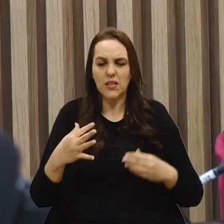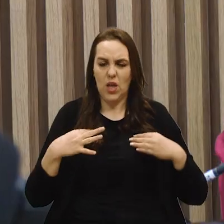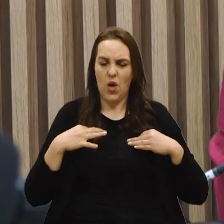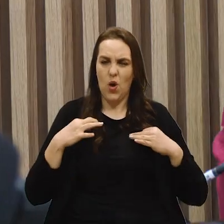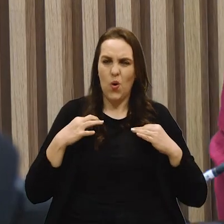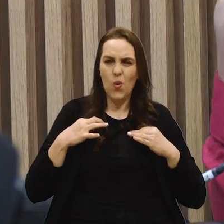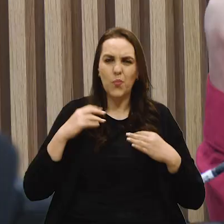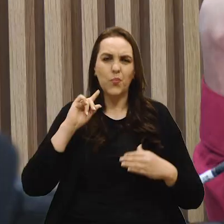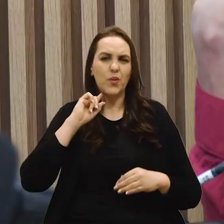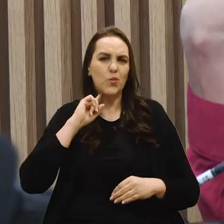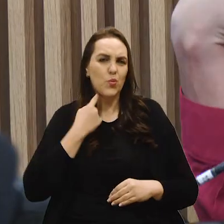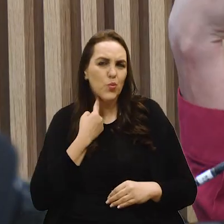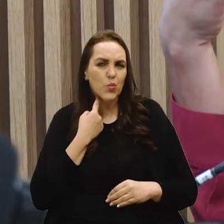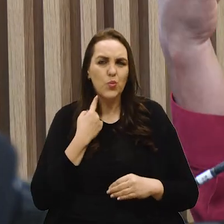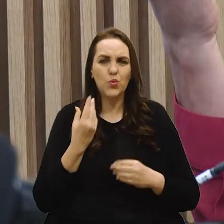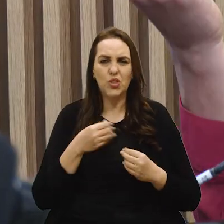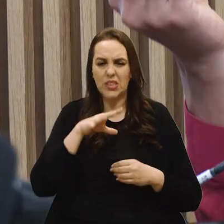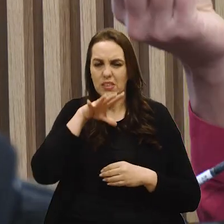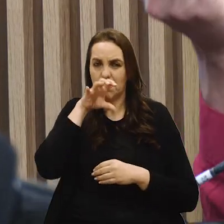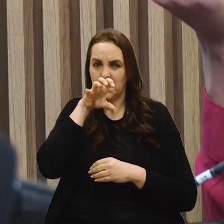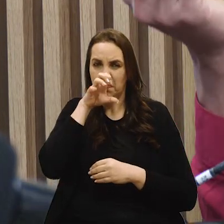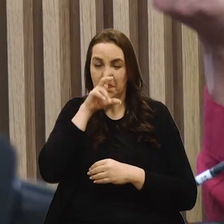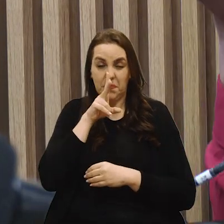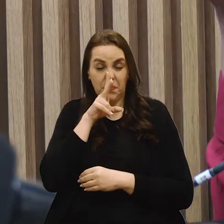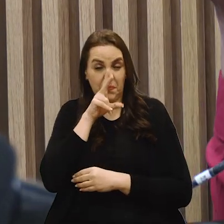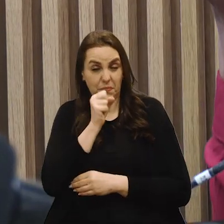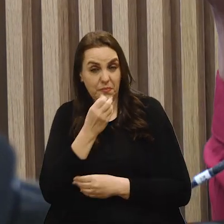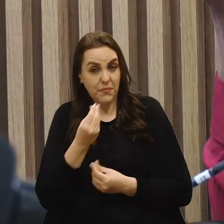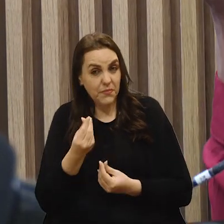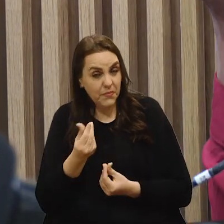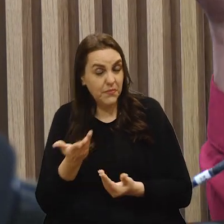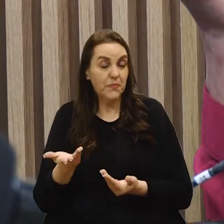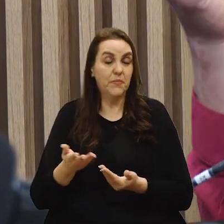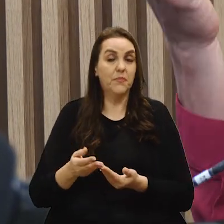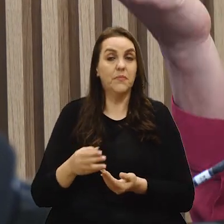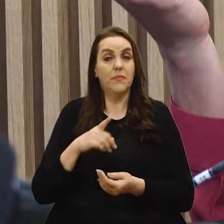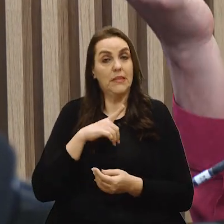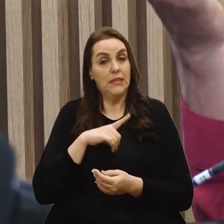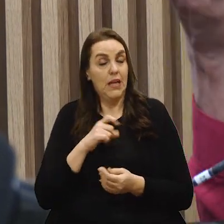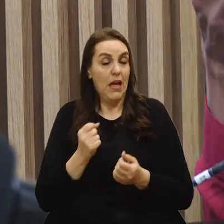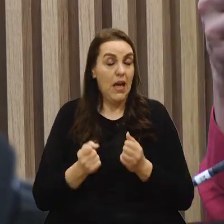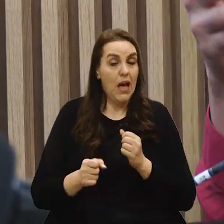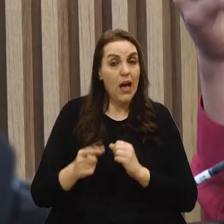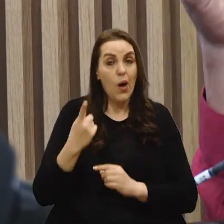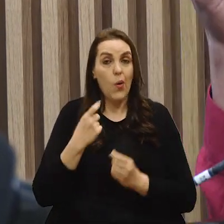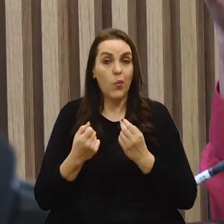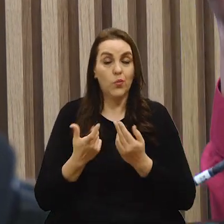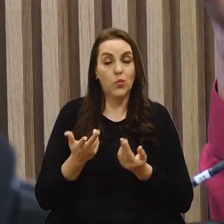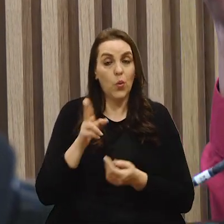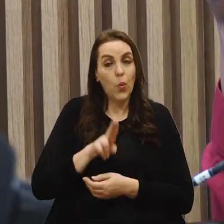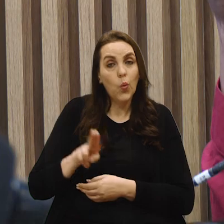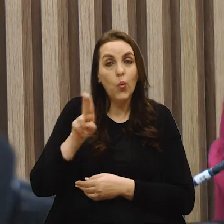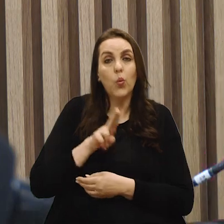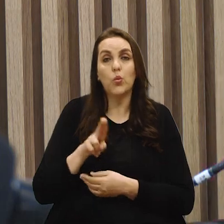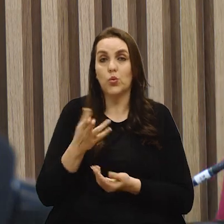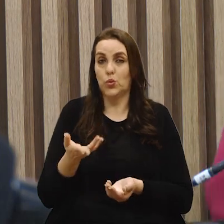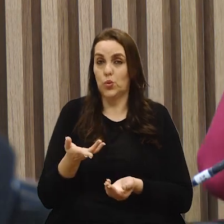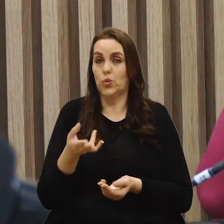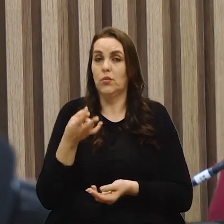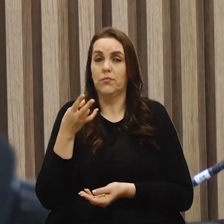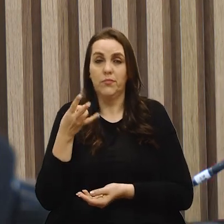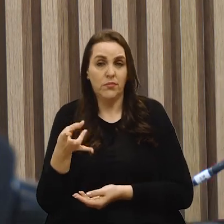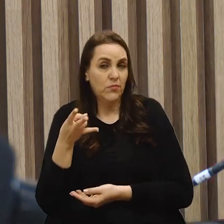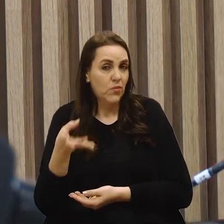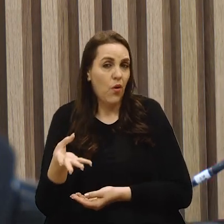uma roupa suja, que está com um cheiro mais forte, que está, de repente, usando algum tipo